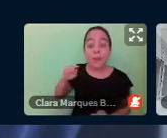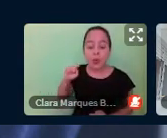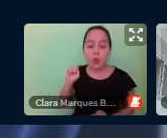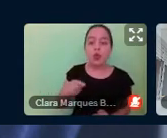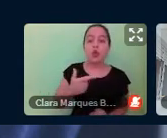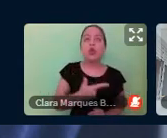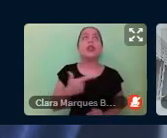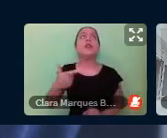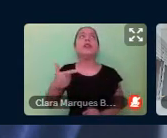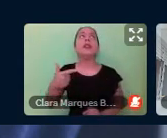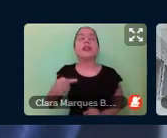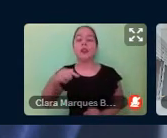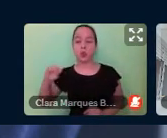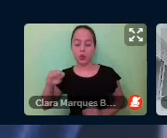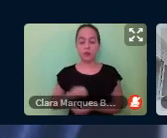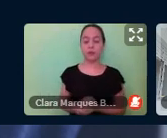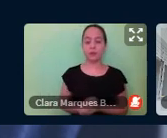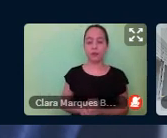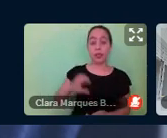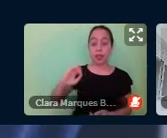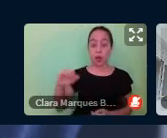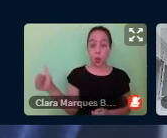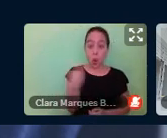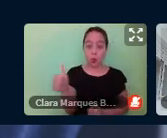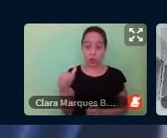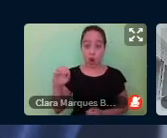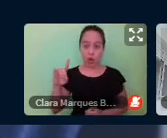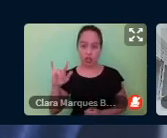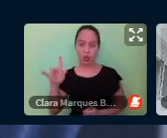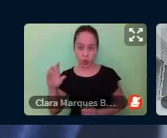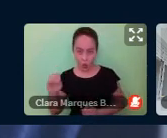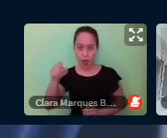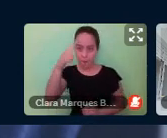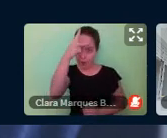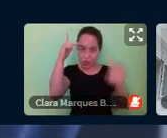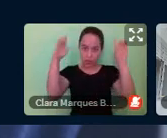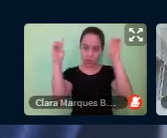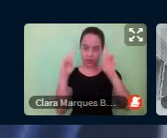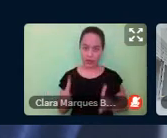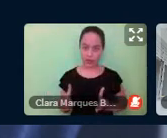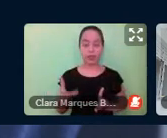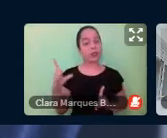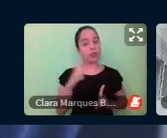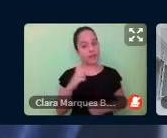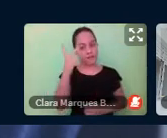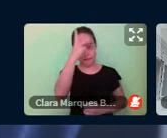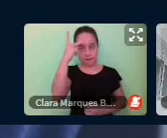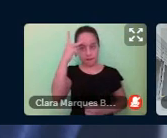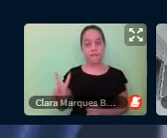011, vagas destinadas ao público externo, pessoa com deficiência. São 2